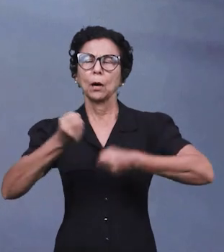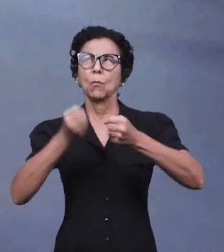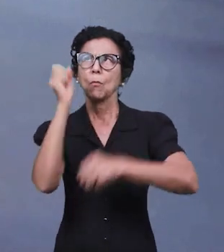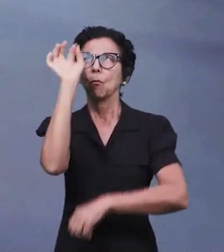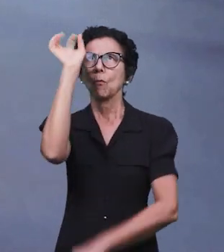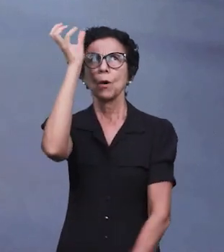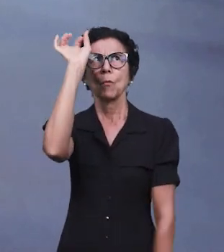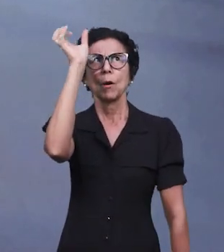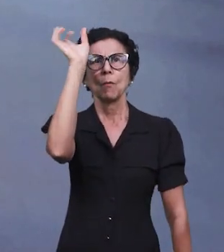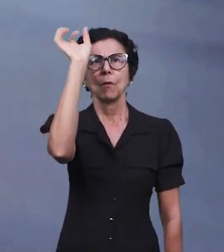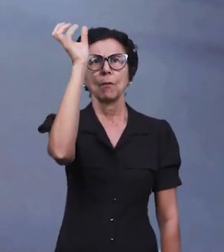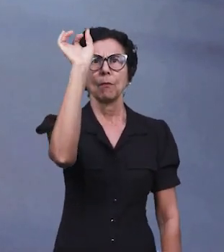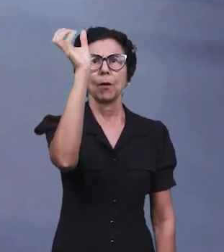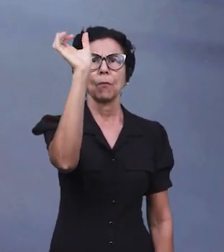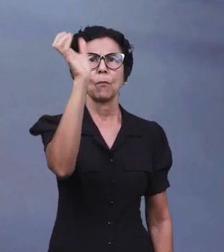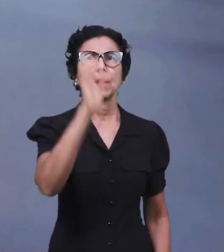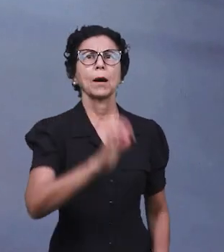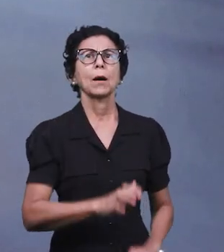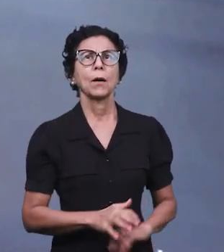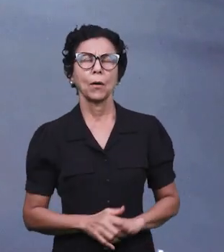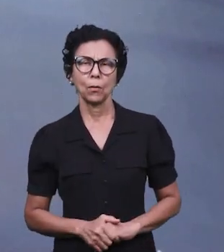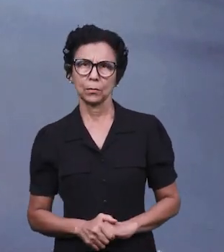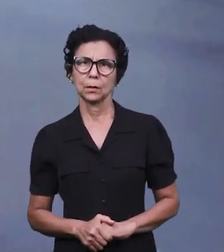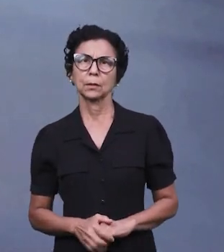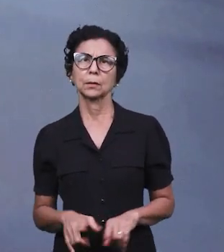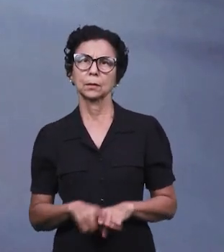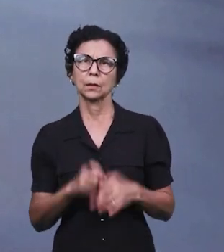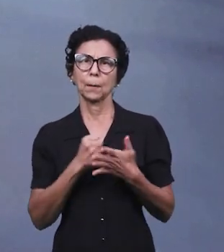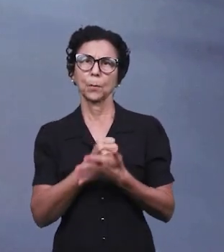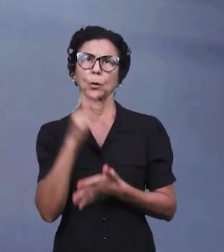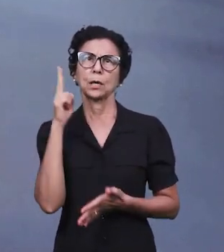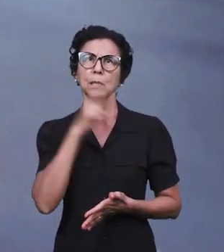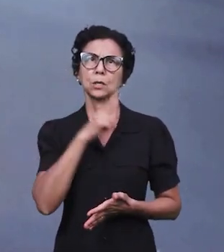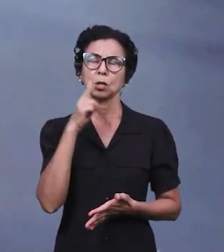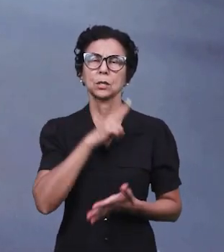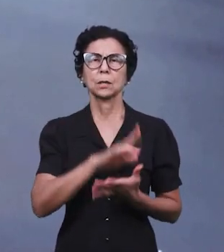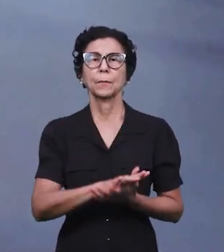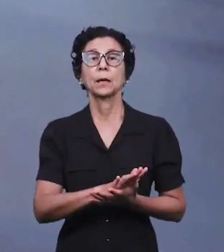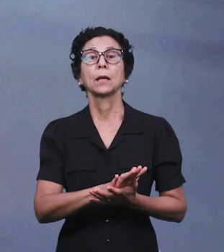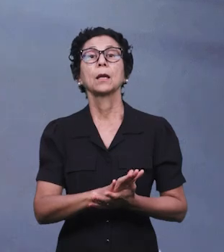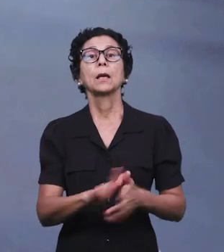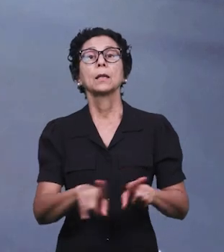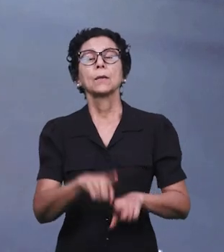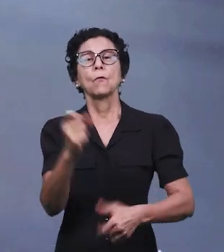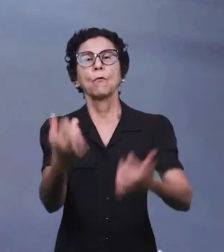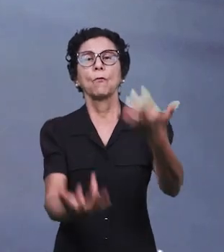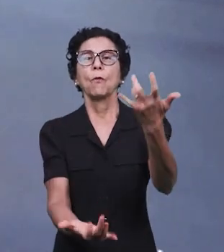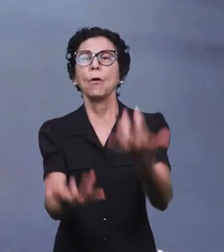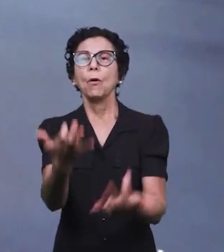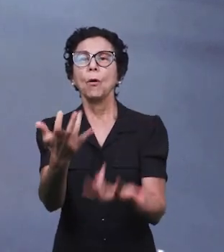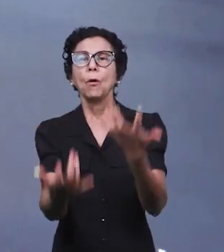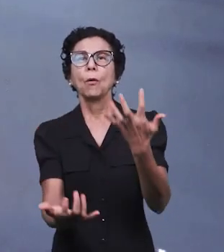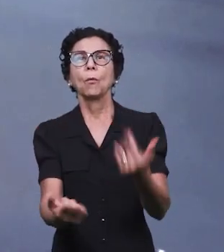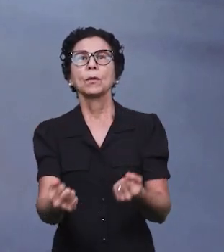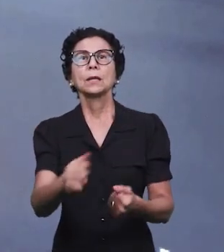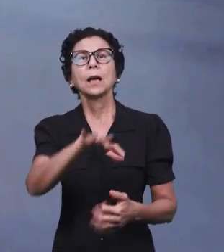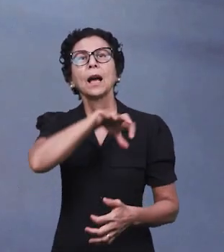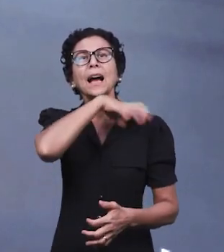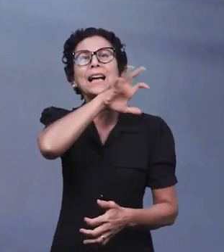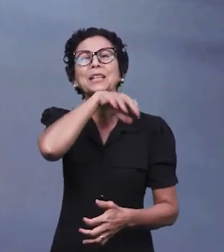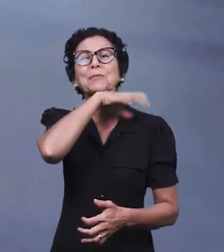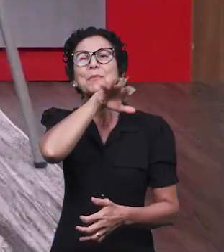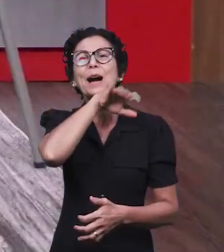socorros, e de atendimento a outros tipos de emergência, né? Emergências como incêndio, resgate de animais, até pegar gatinho de árvore eu já